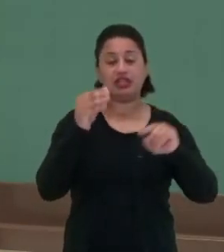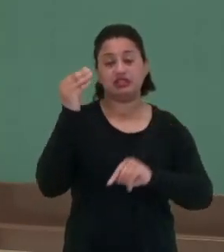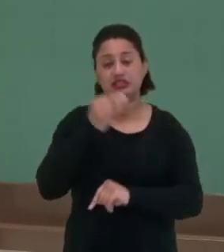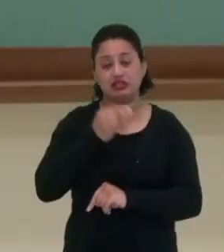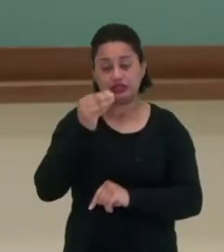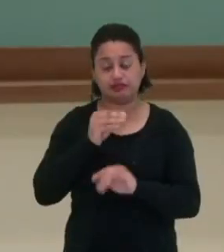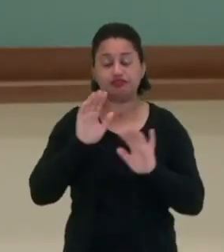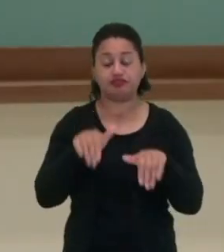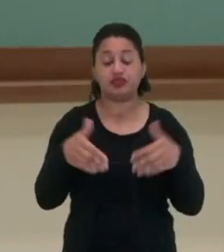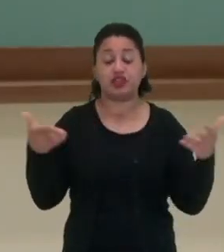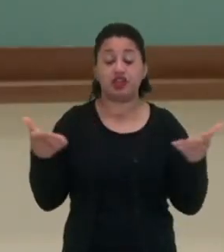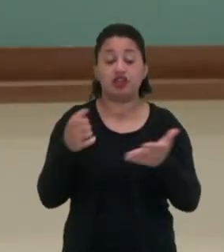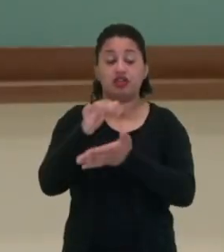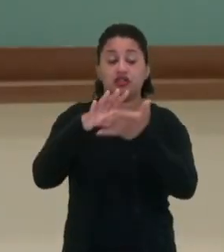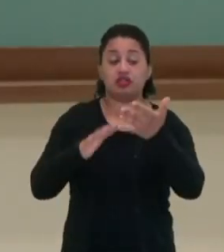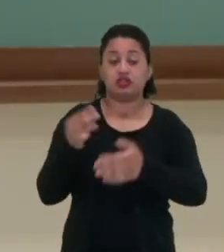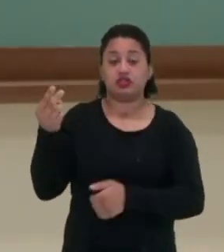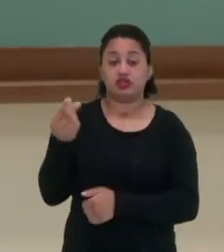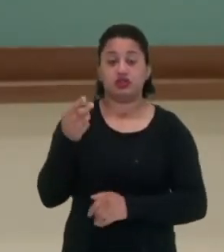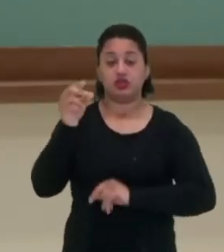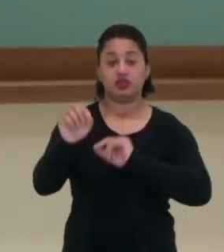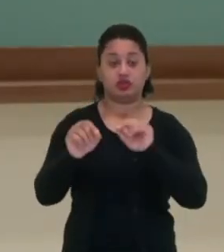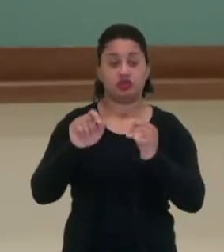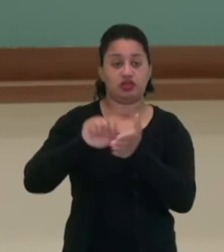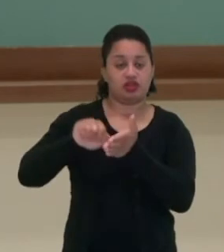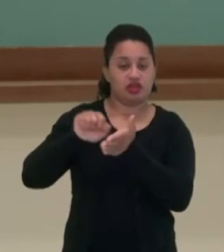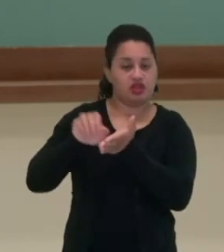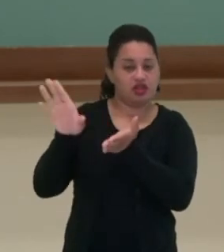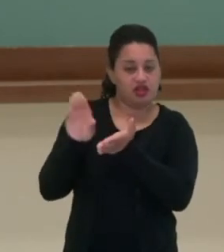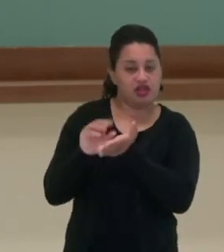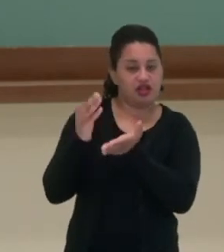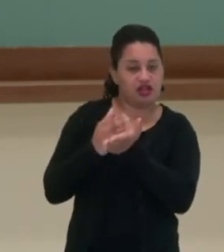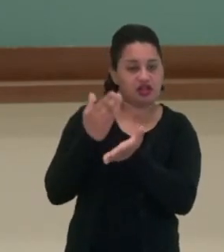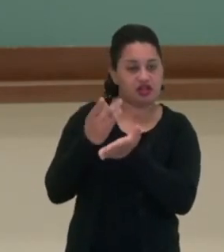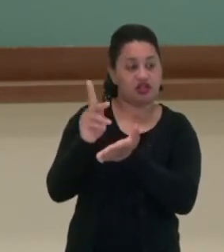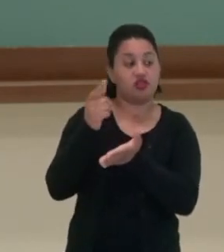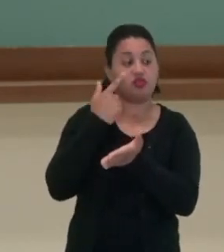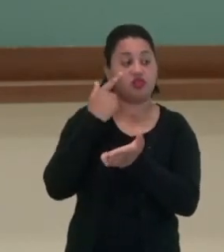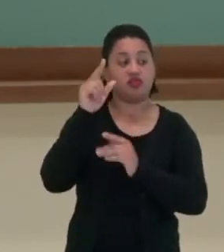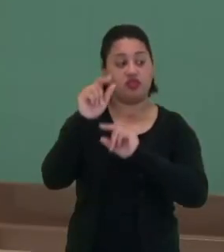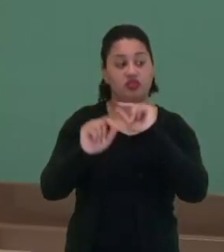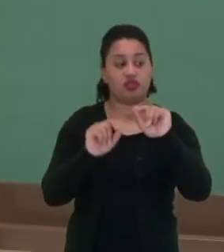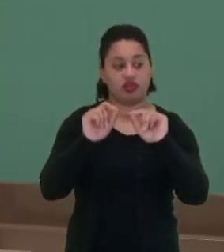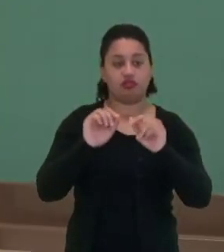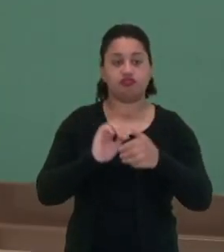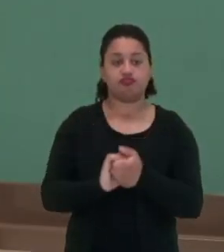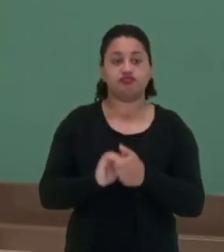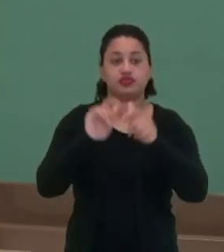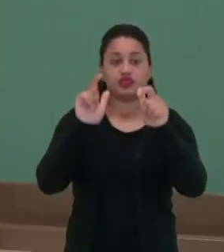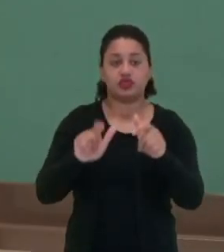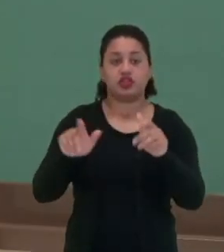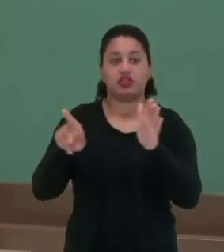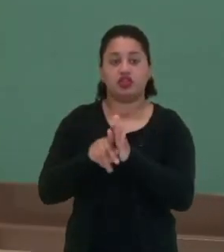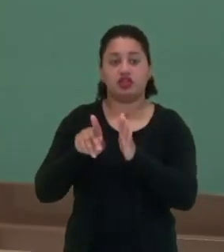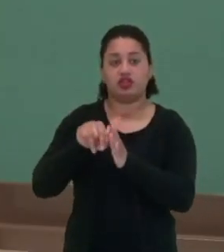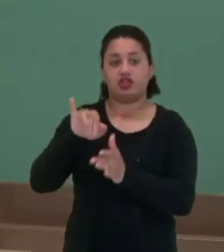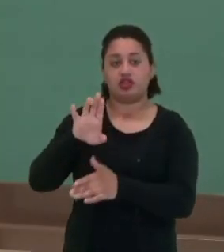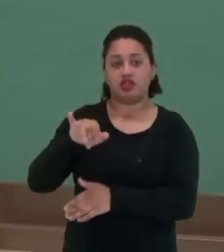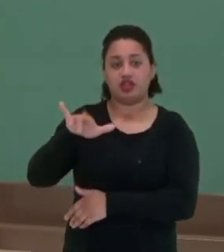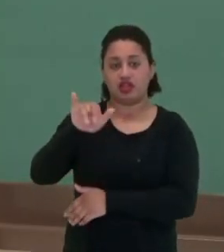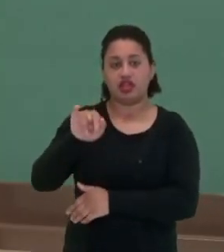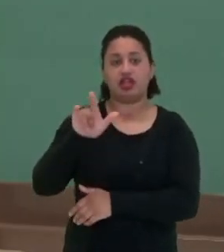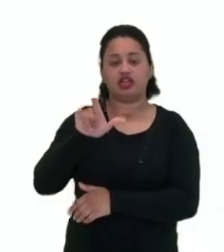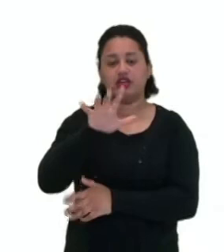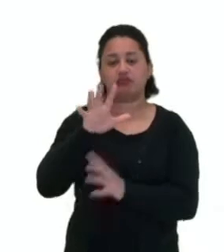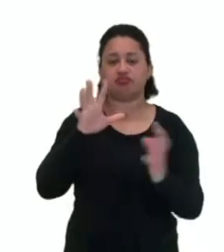agora a nossa segunda atividade, anota aí no seu caderno, confere aqui na tela, ó. O território iraquiano sempre foi repleto